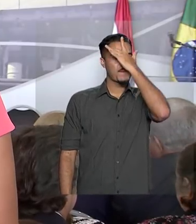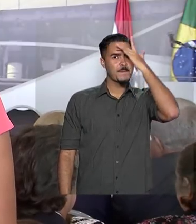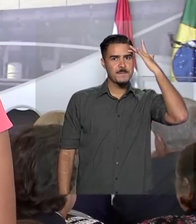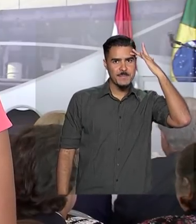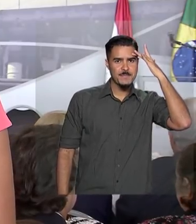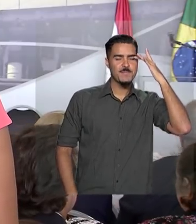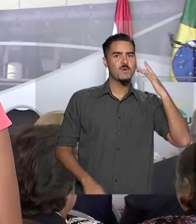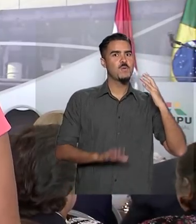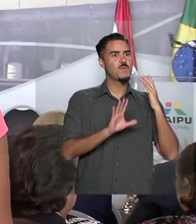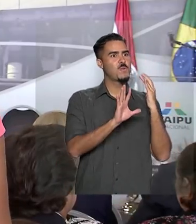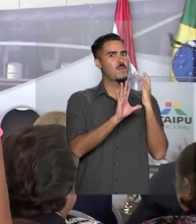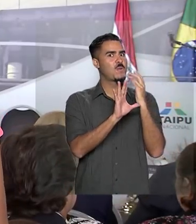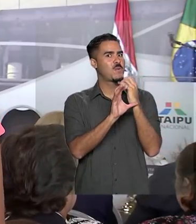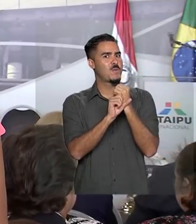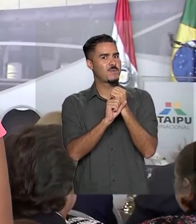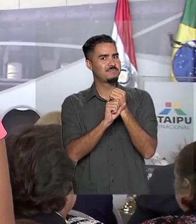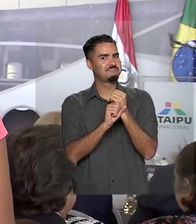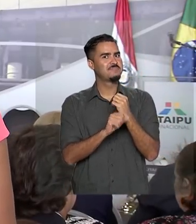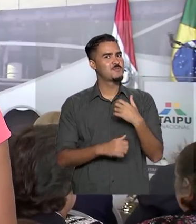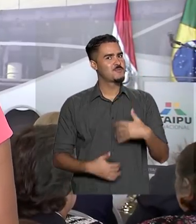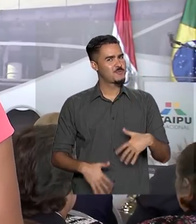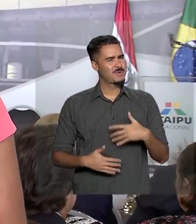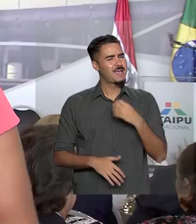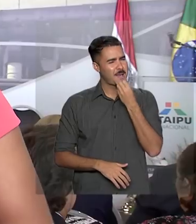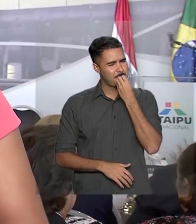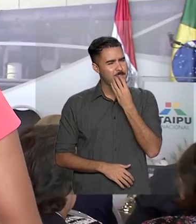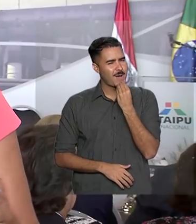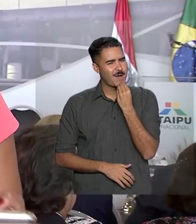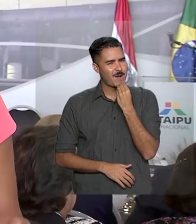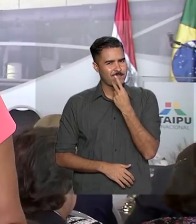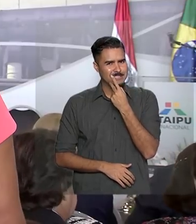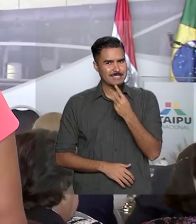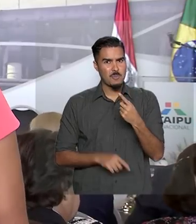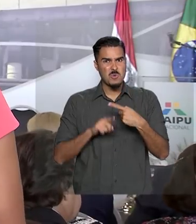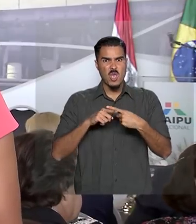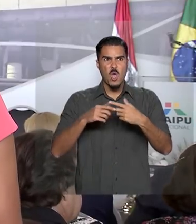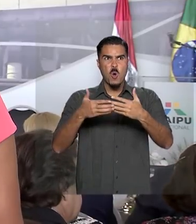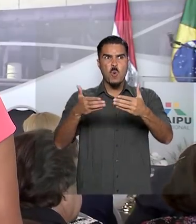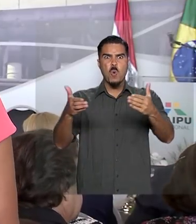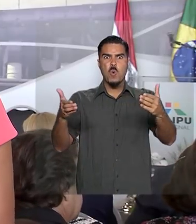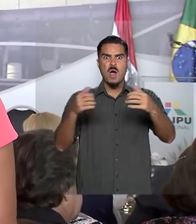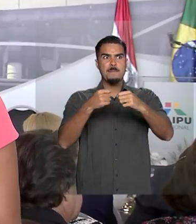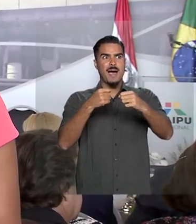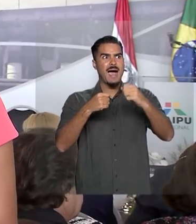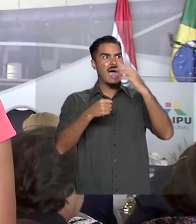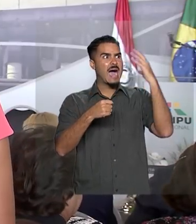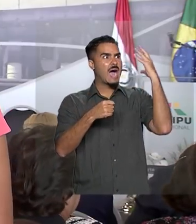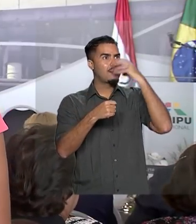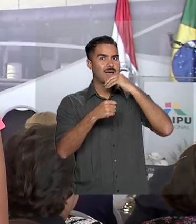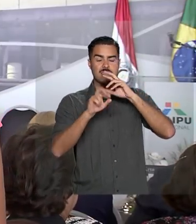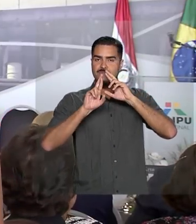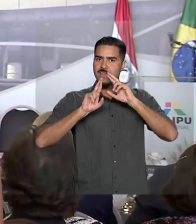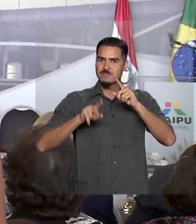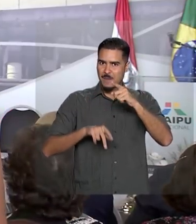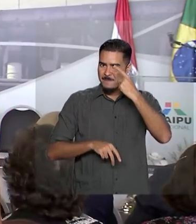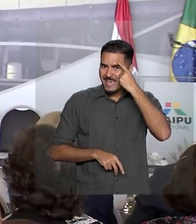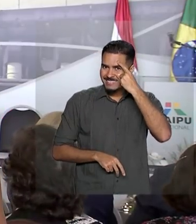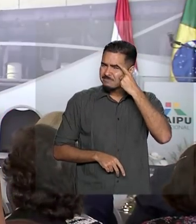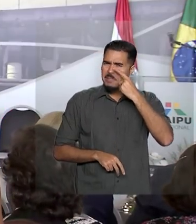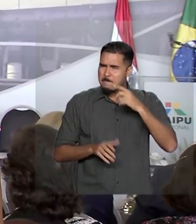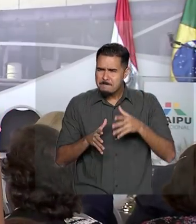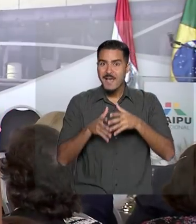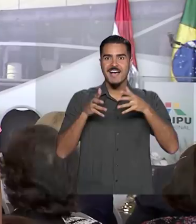de turistas. E olha, gente, vale mesmo a visita, porque tudo aqui é muito grande, é muito bonito, é bem diferente de tudo que a gente conhece.